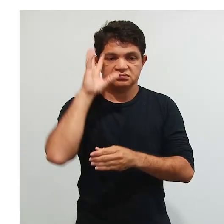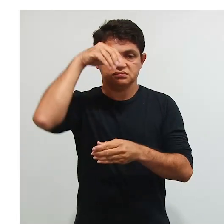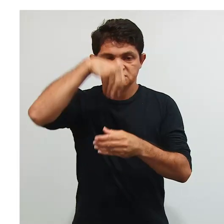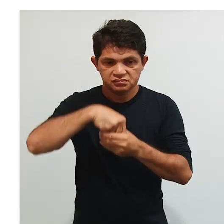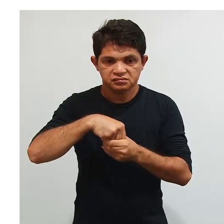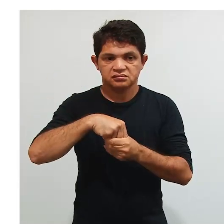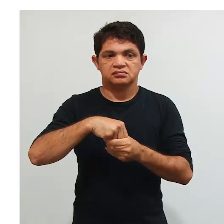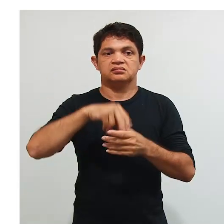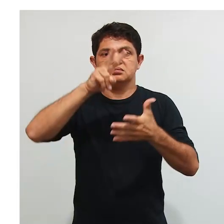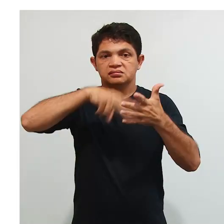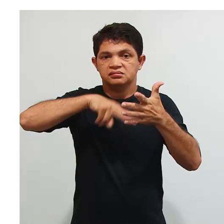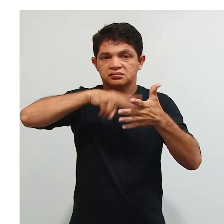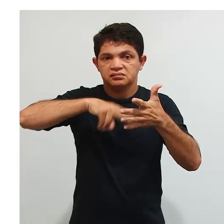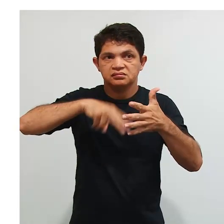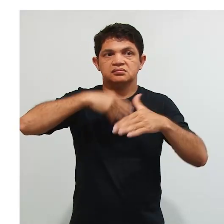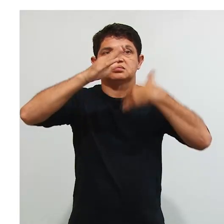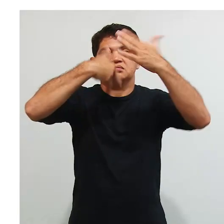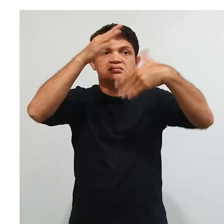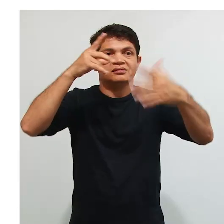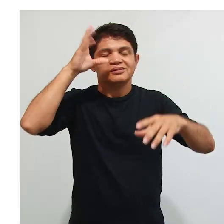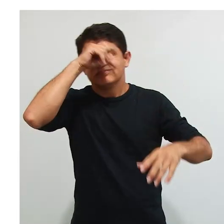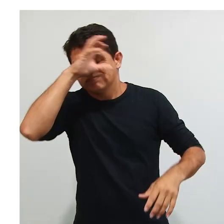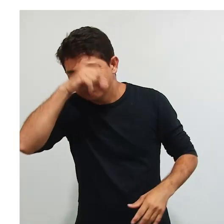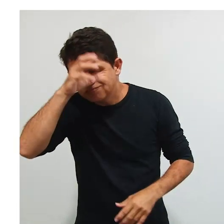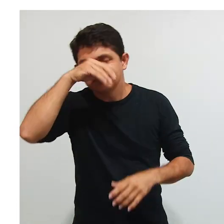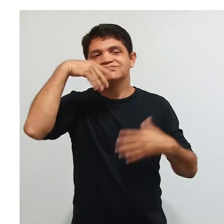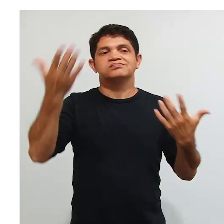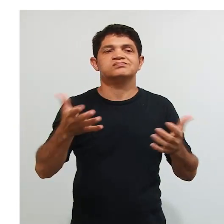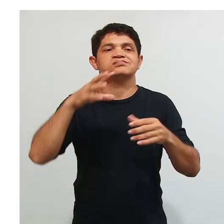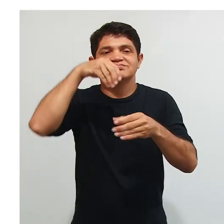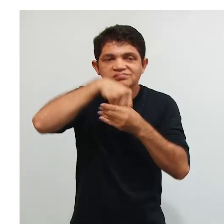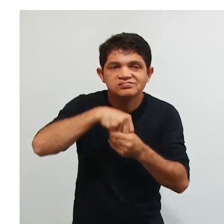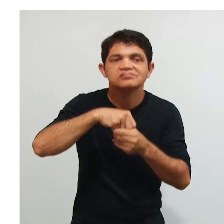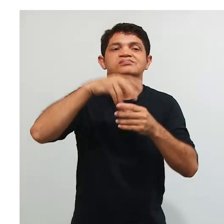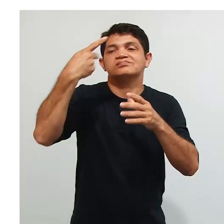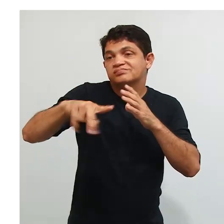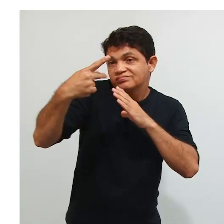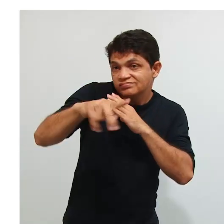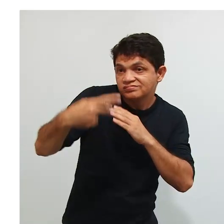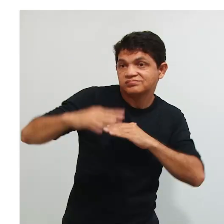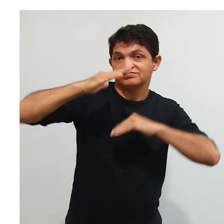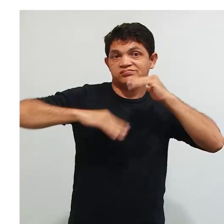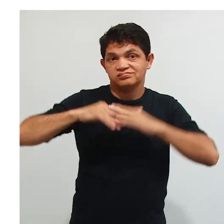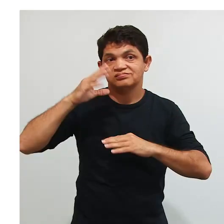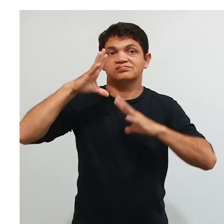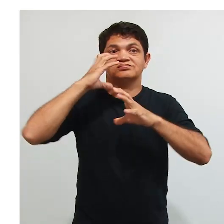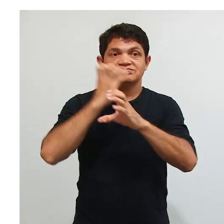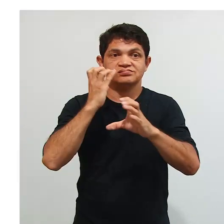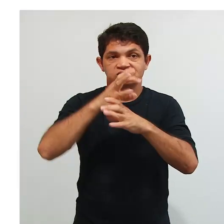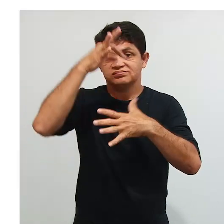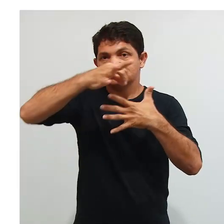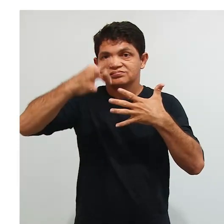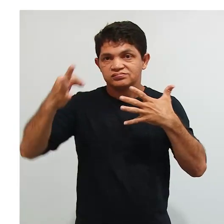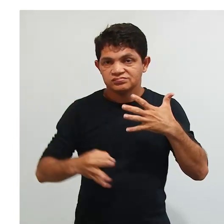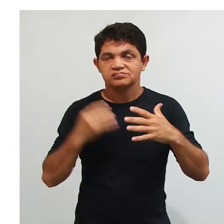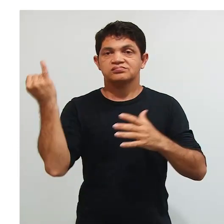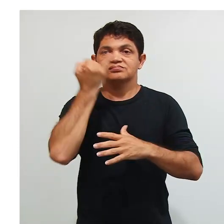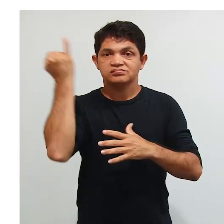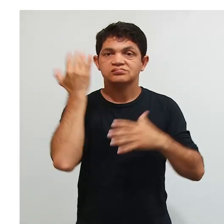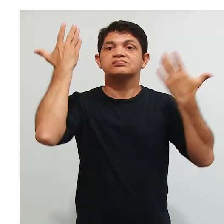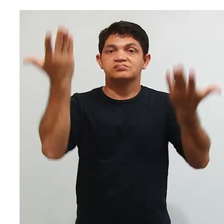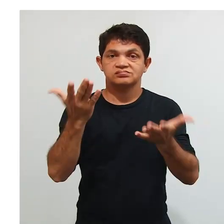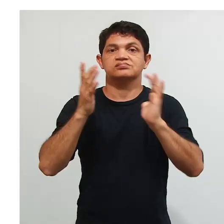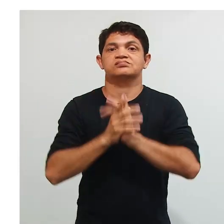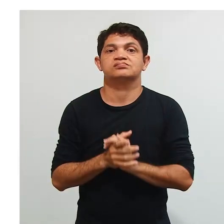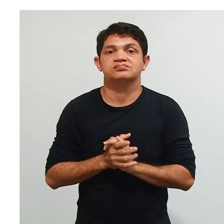transtorno específico de aprendizagem, ela tem algum comprometimento em alguma dessas funções, né,